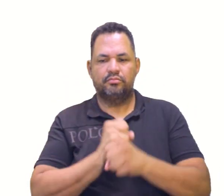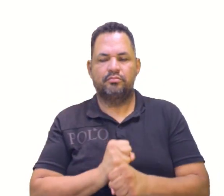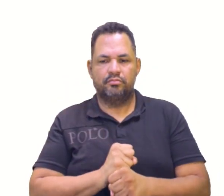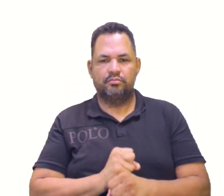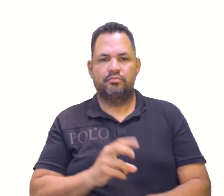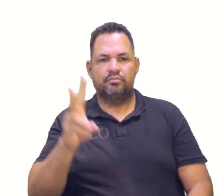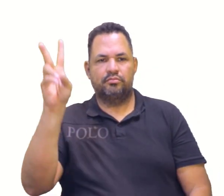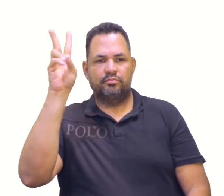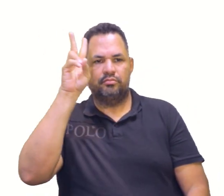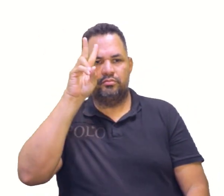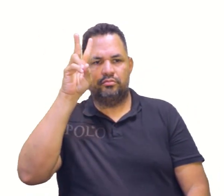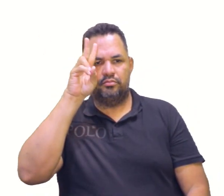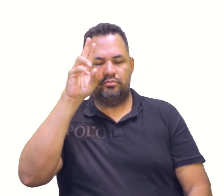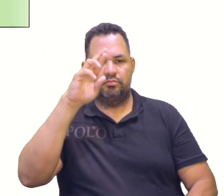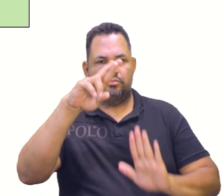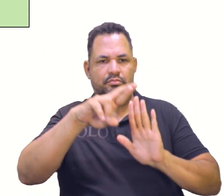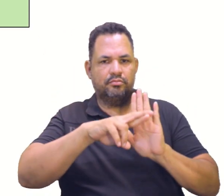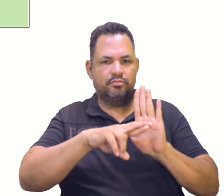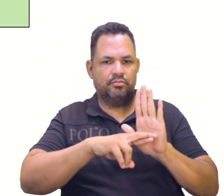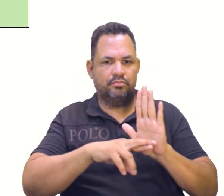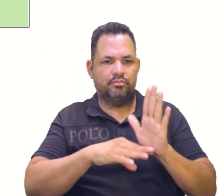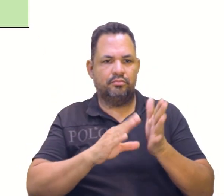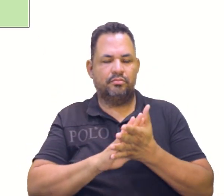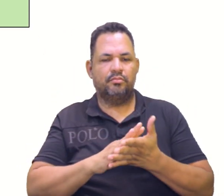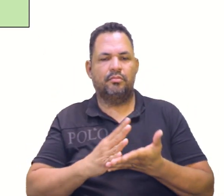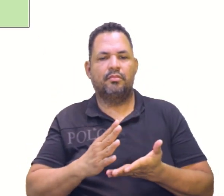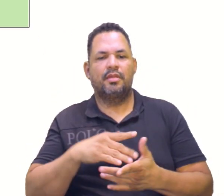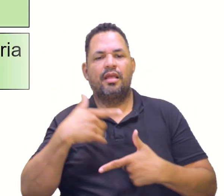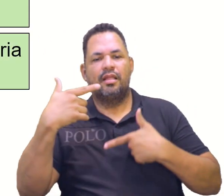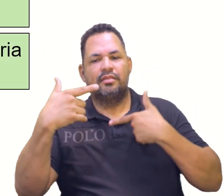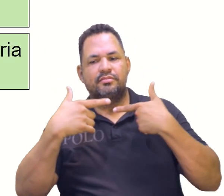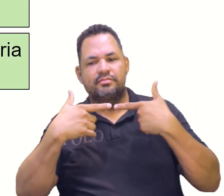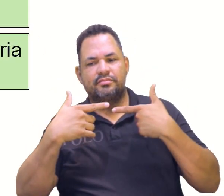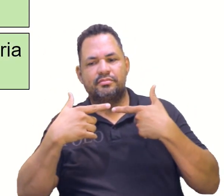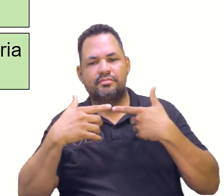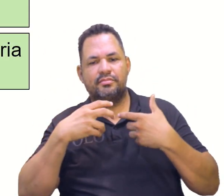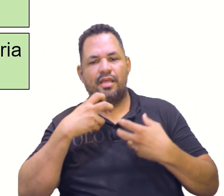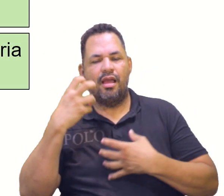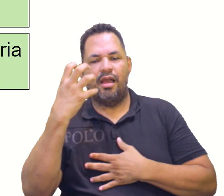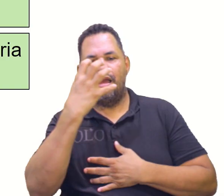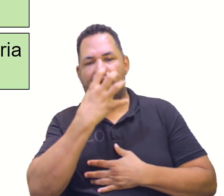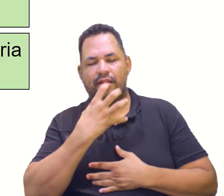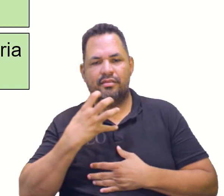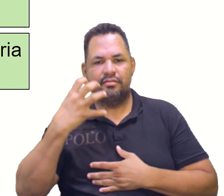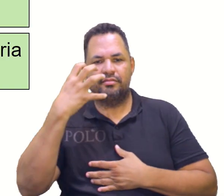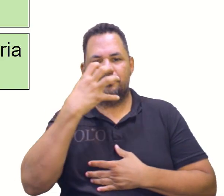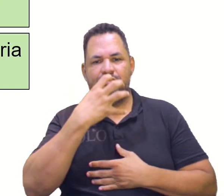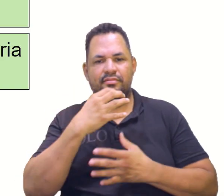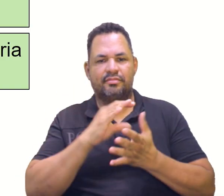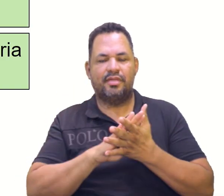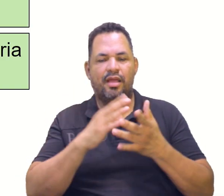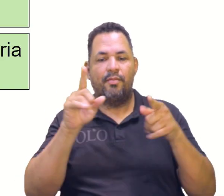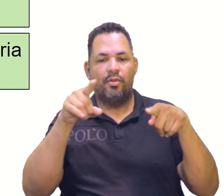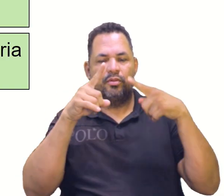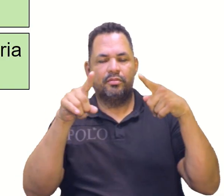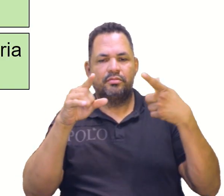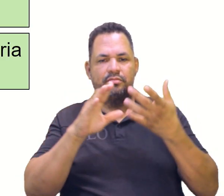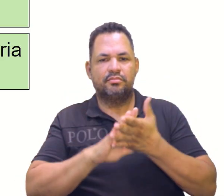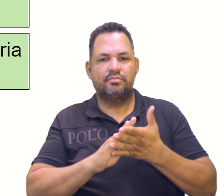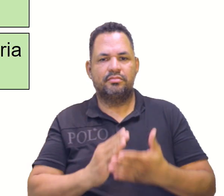Beleza? Relembramos a regra de Sarri, cantamos a paródia, em matriz de ordem 3 já funcionou, calculo tudo e já